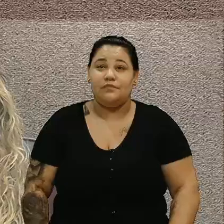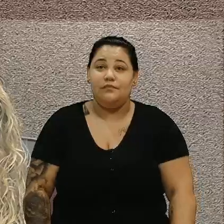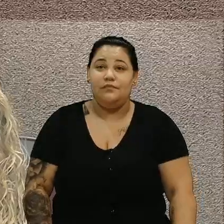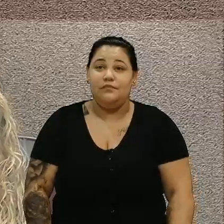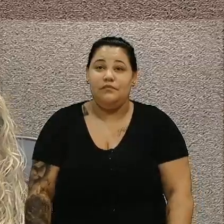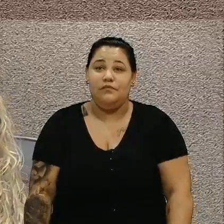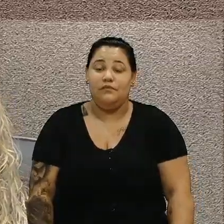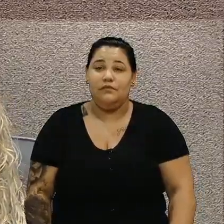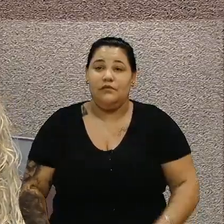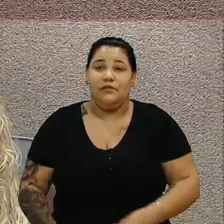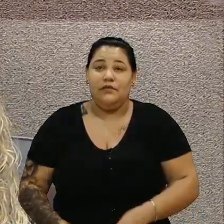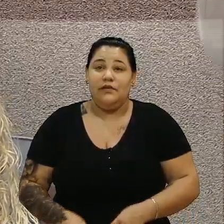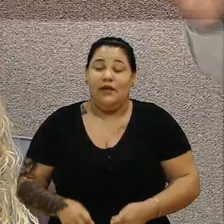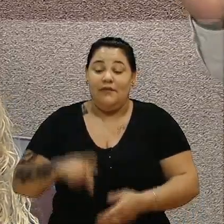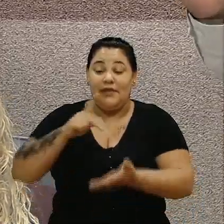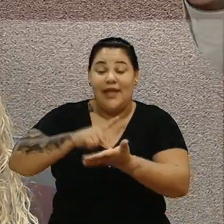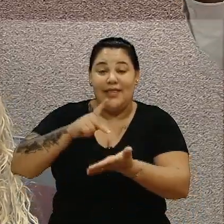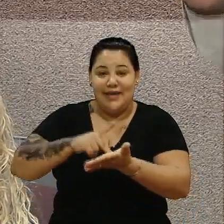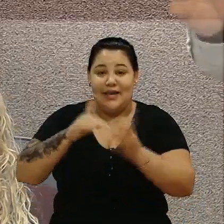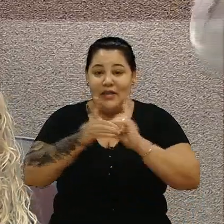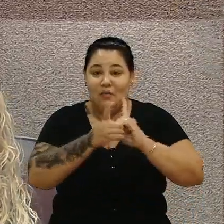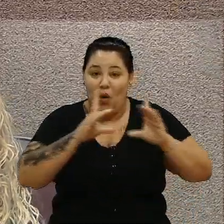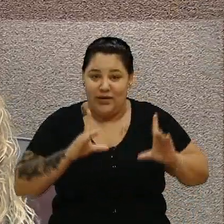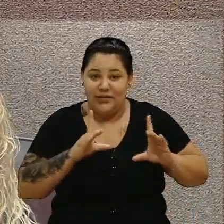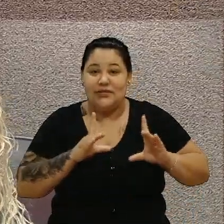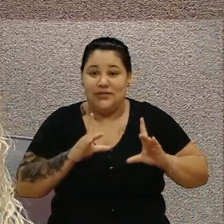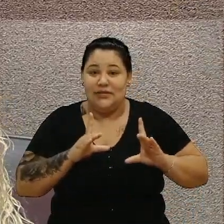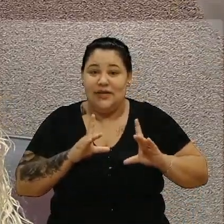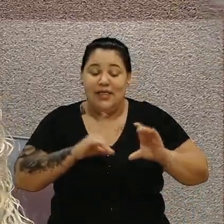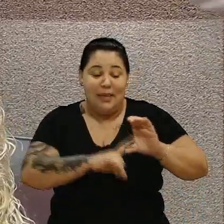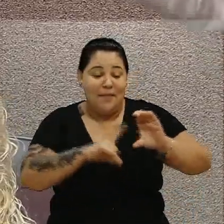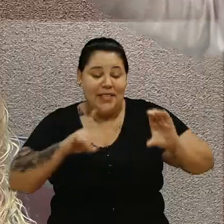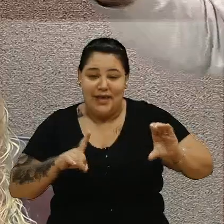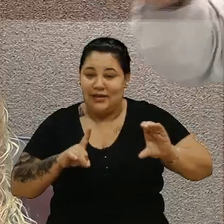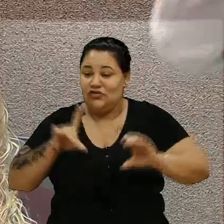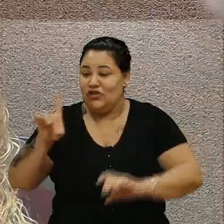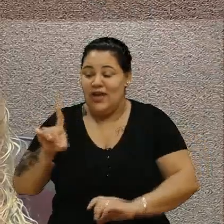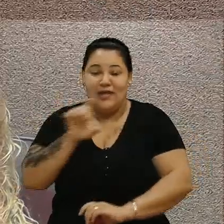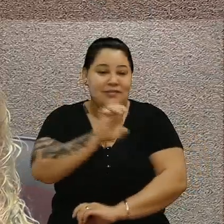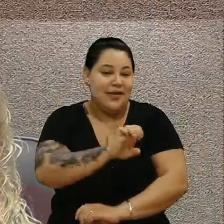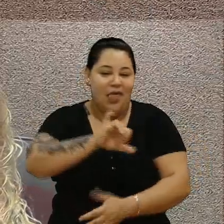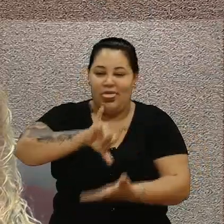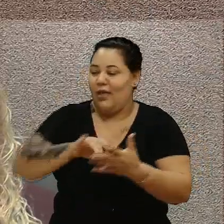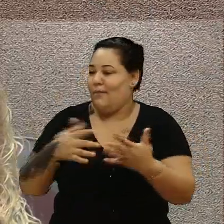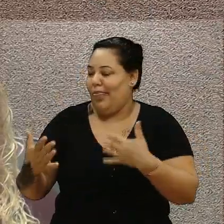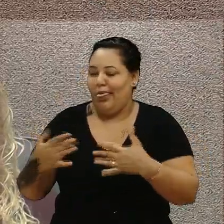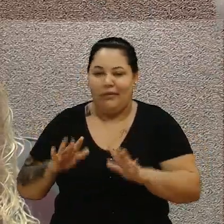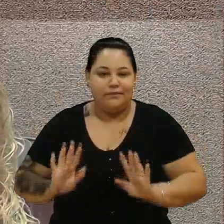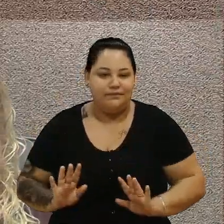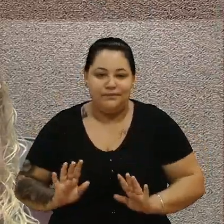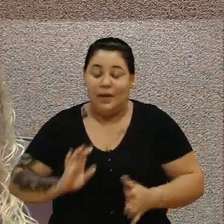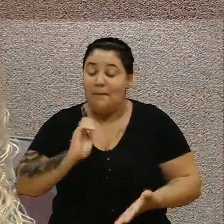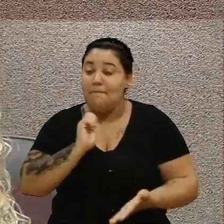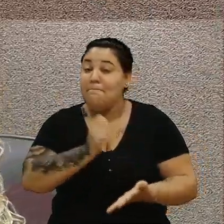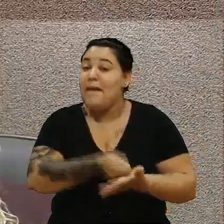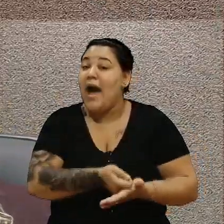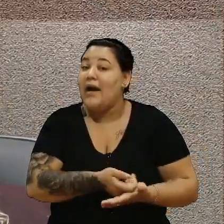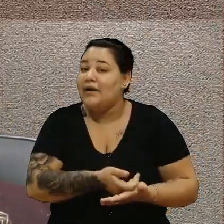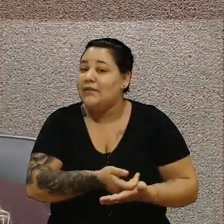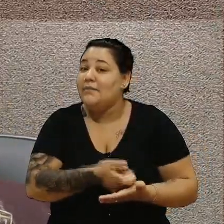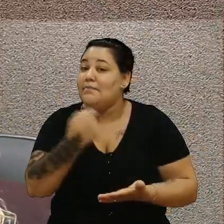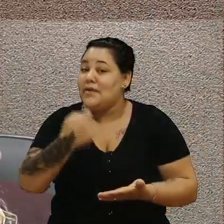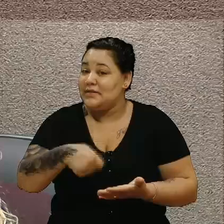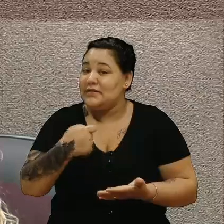democracia imperar, que quando o cara erra, independente de ser direita, esquerda ou centro, ele pague de forma